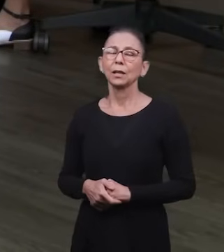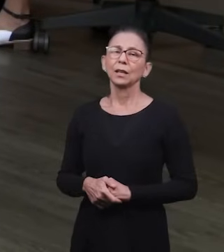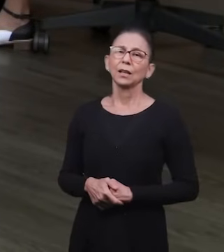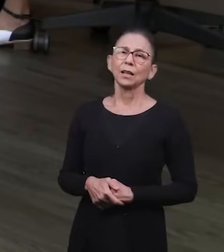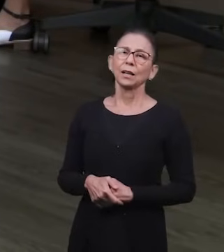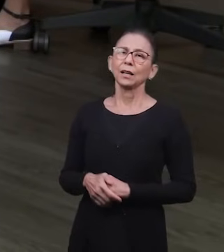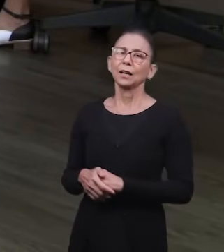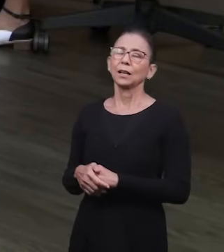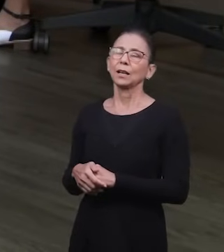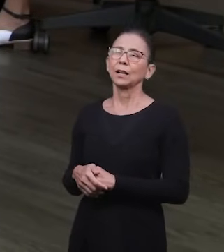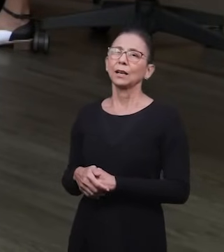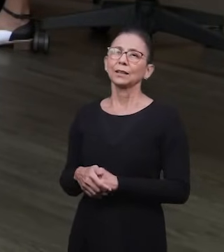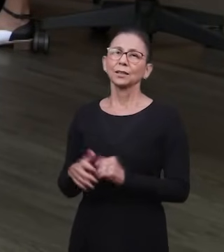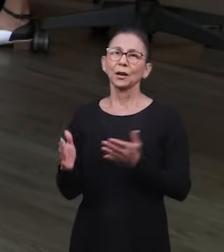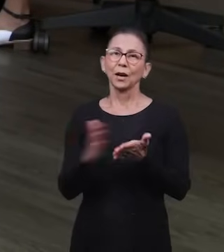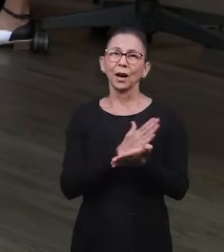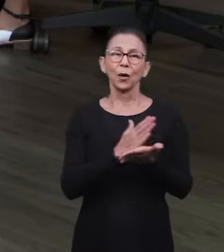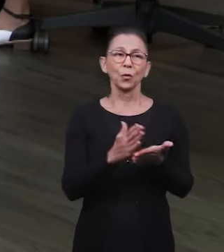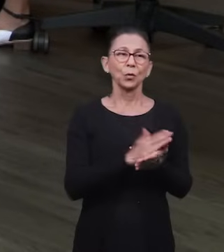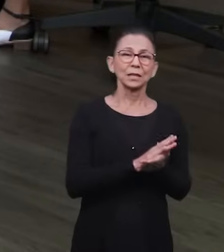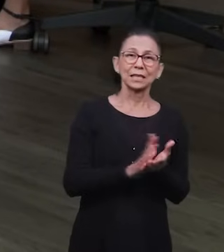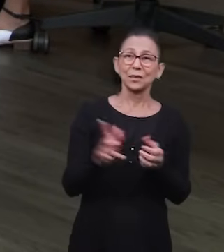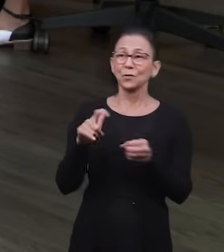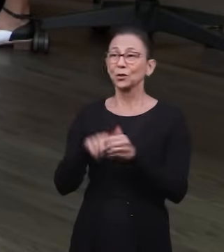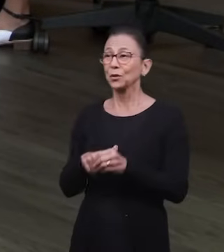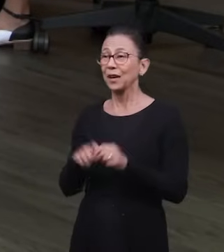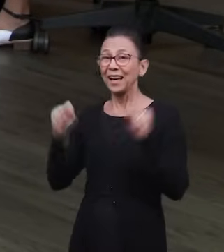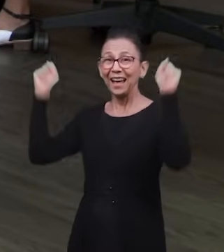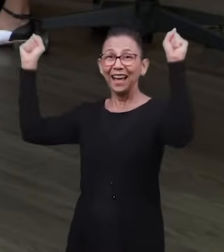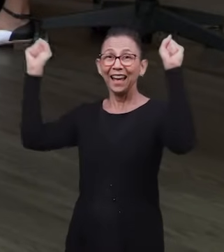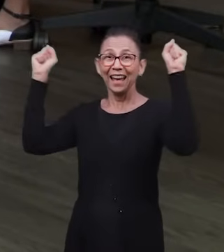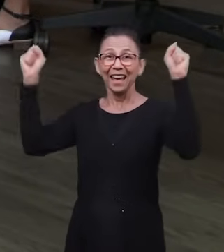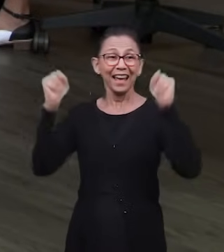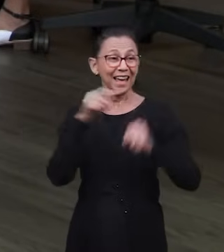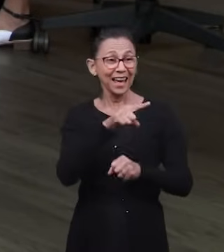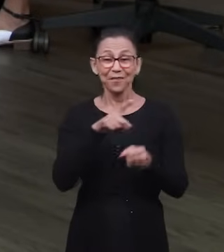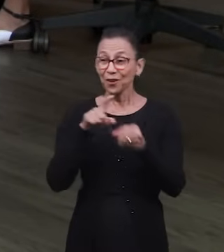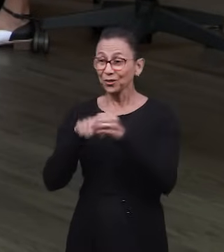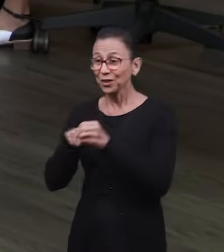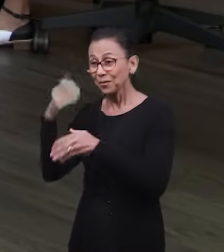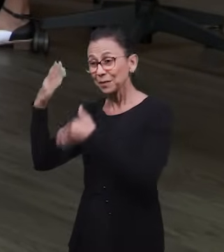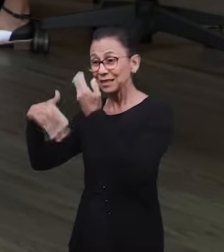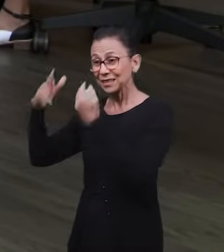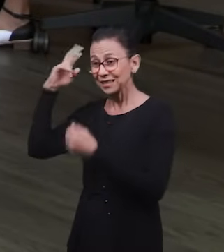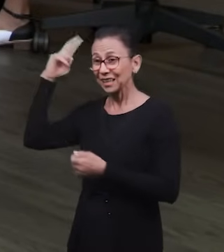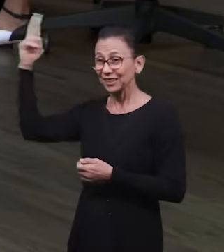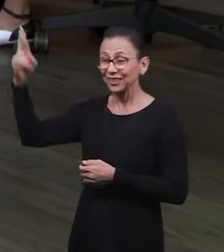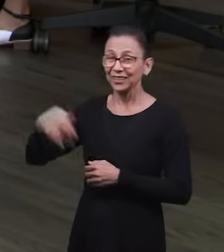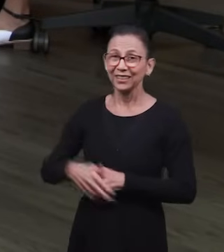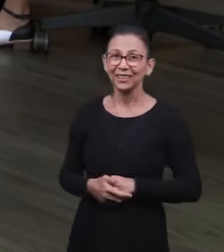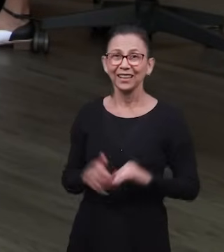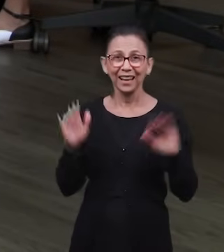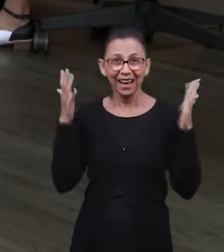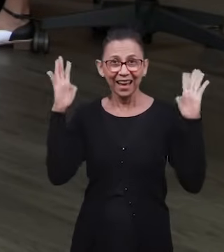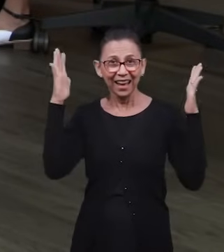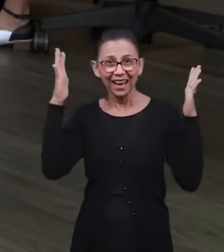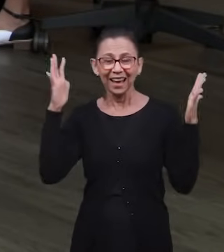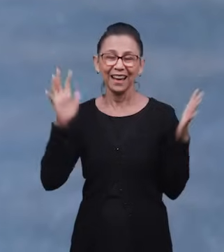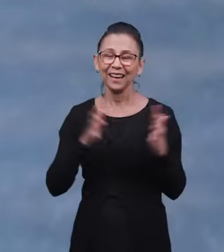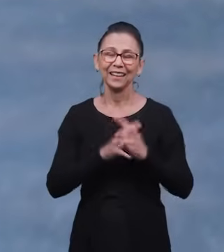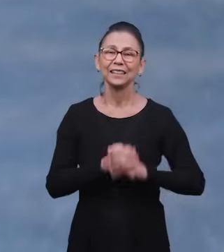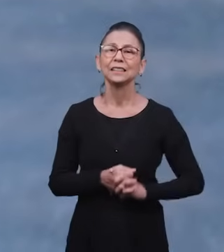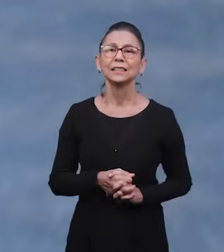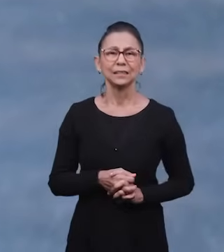mais. De vez em quando não tem uns que a gente traz de volta. Fulano está aqui, que festa, a gente faz a maior festa. Eu conheço muitos